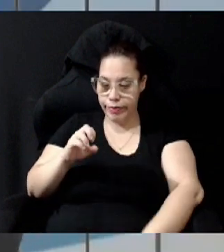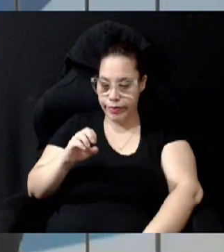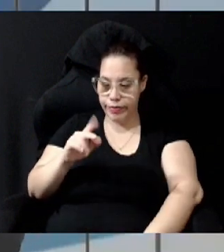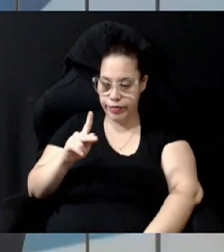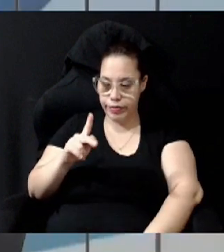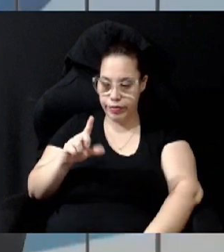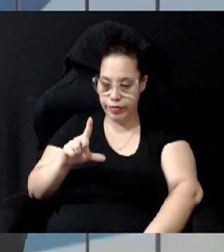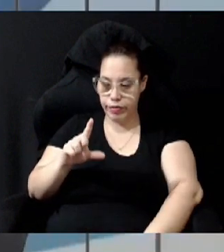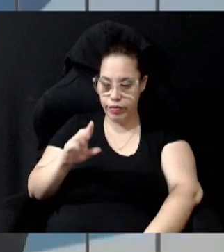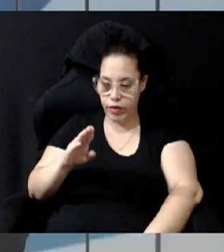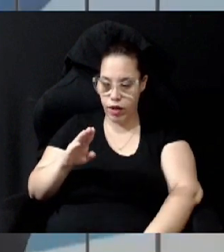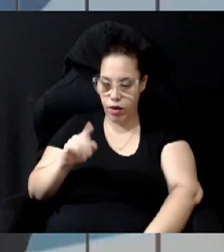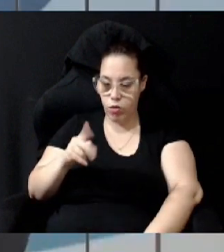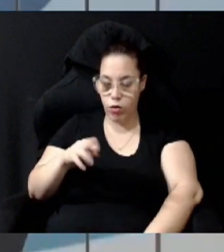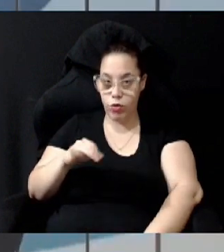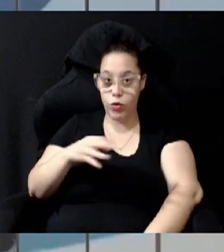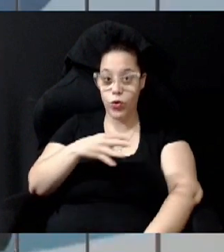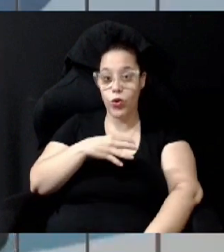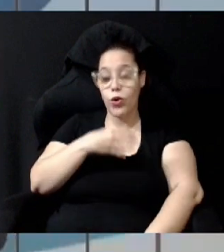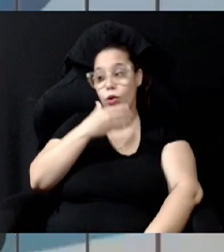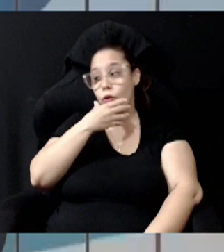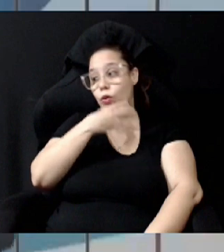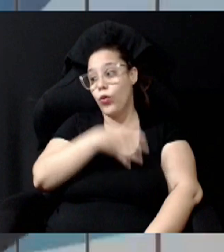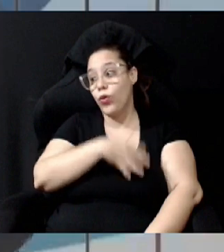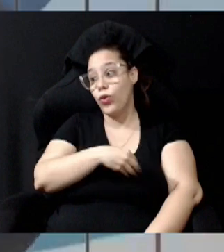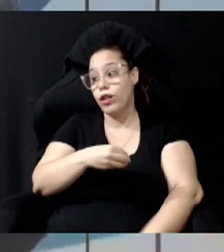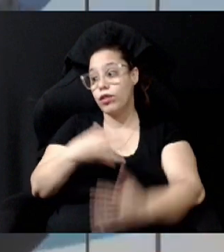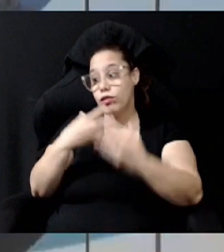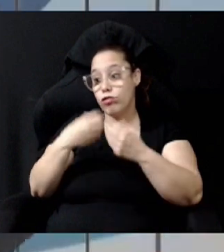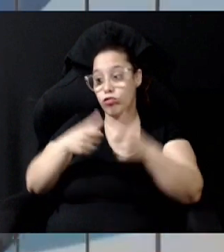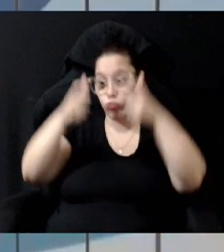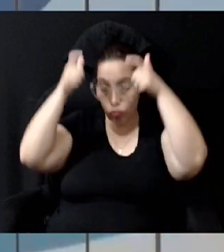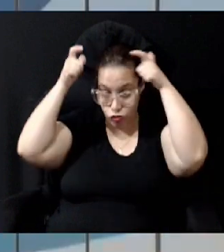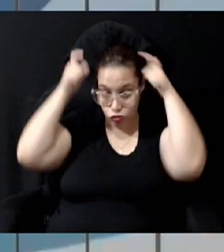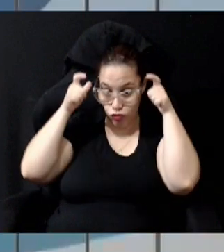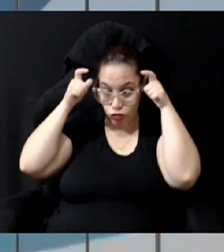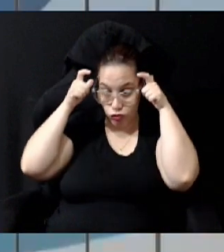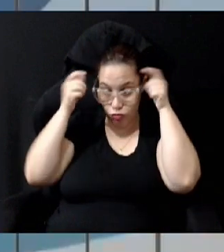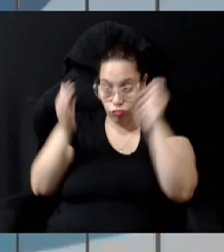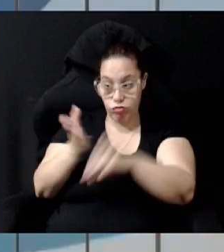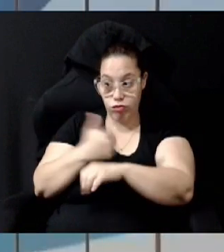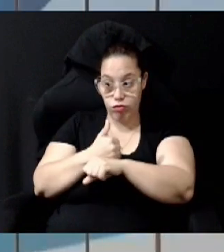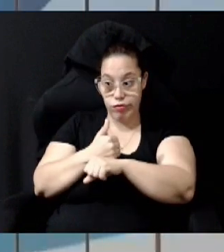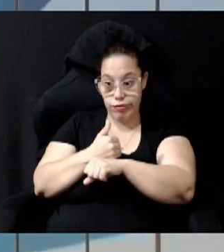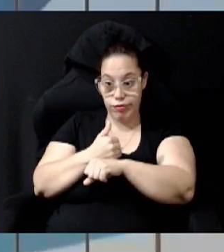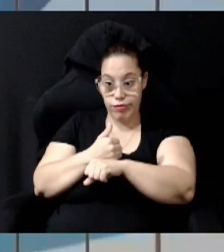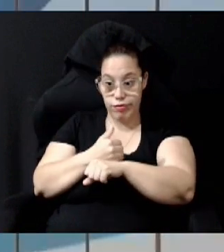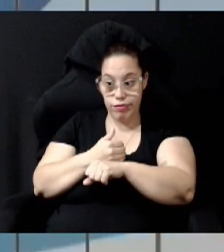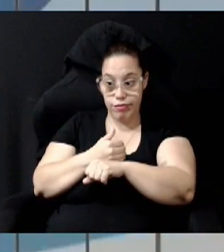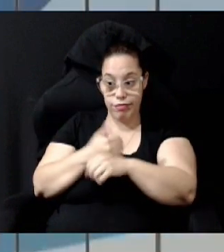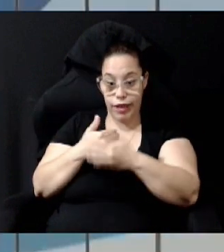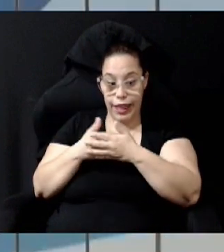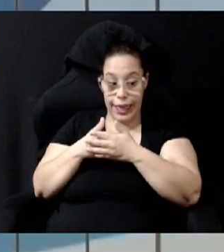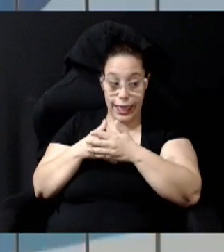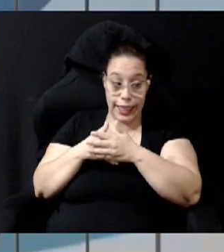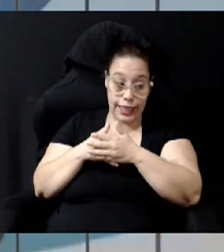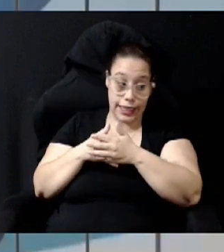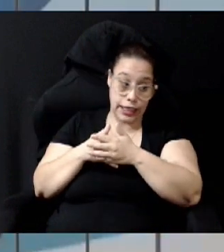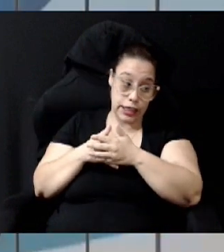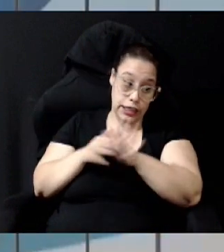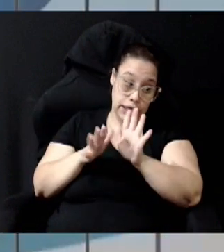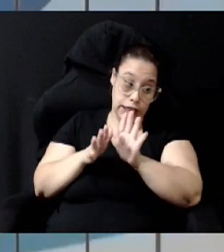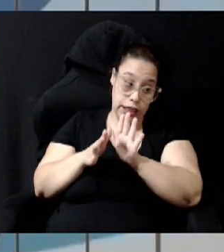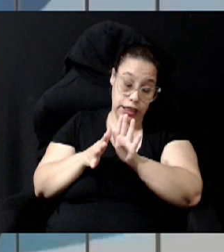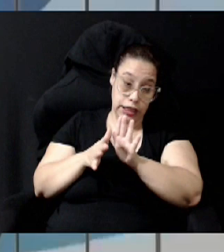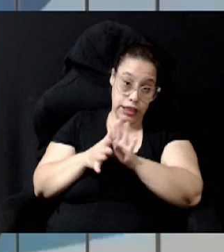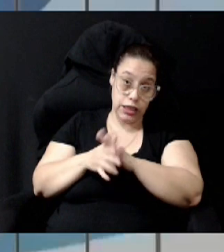falou: filhinho, tome a coroa em suas mãos antes que um aventureiro lance mão, né? E